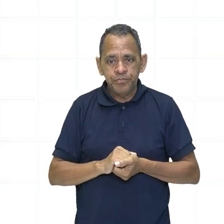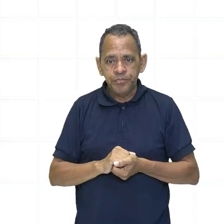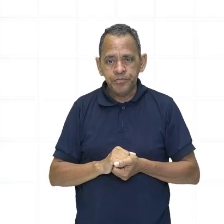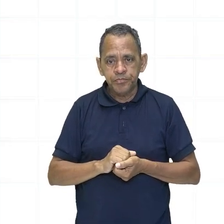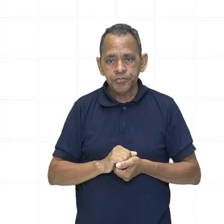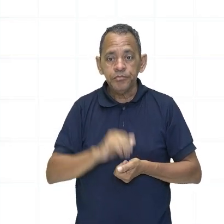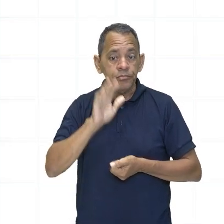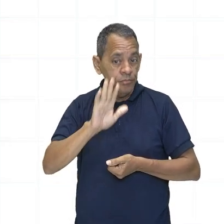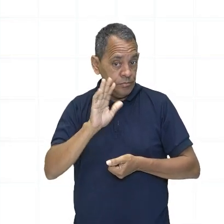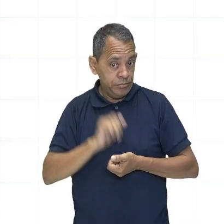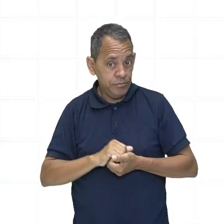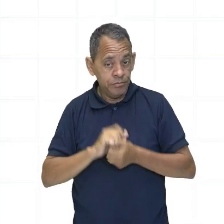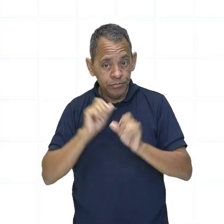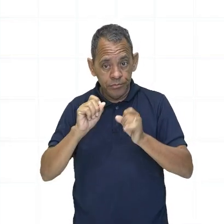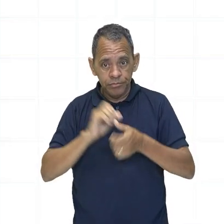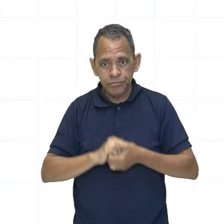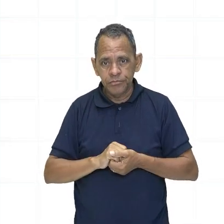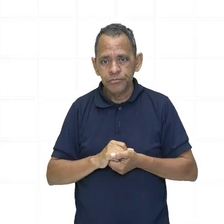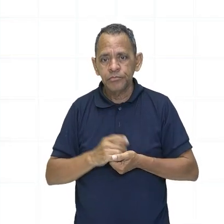norte, o dia